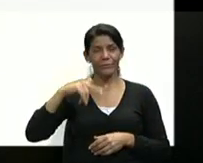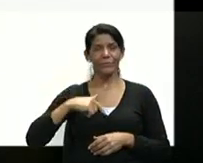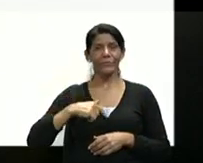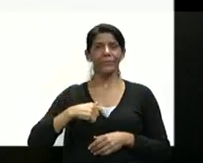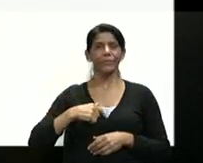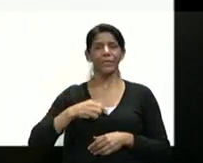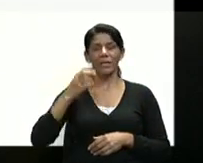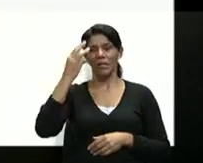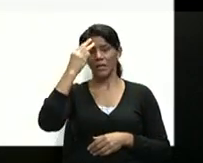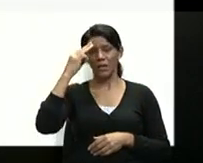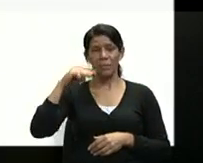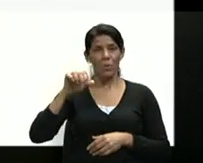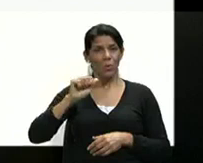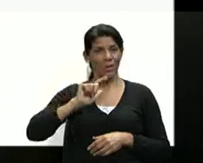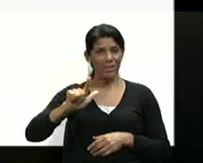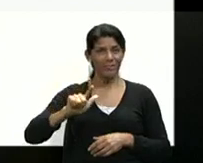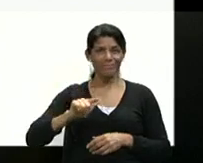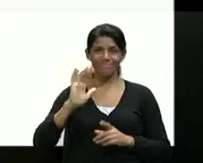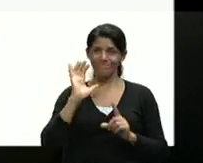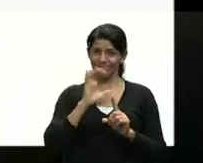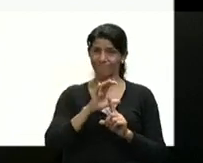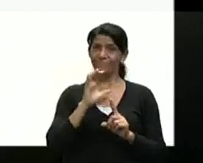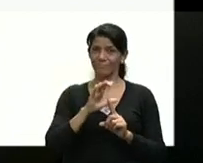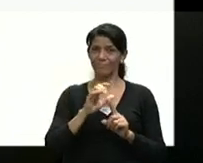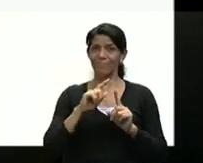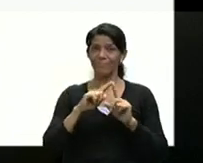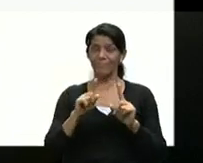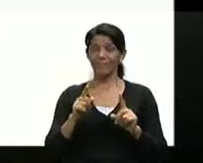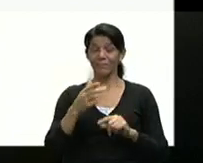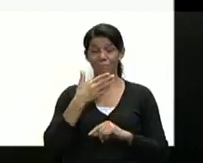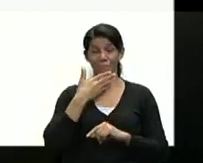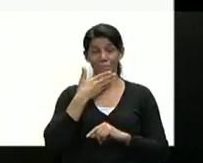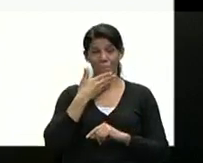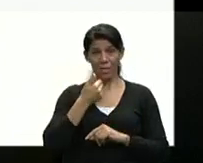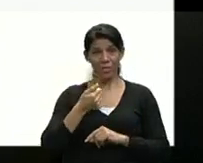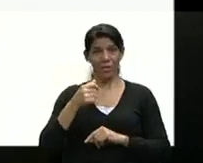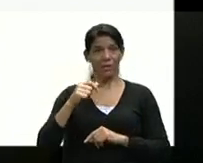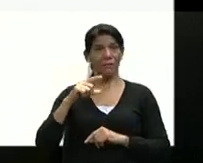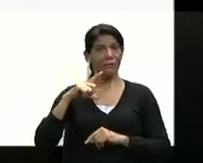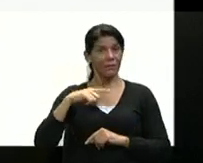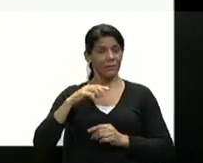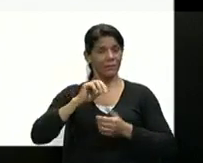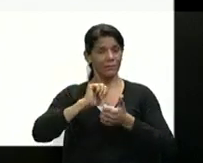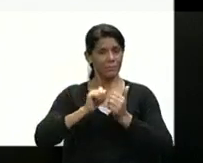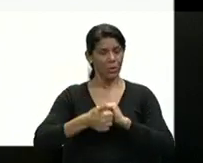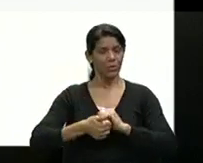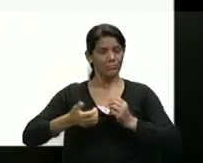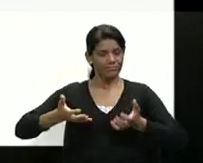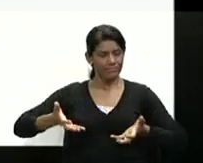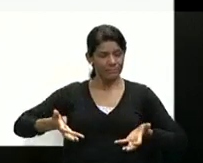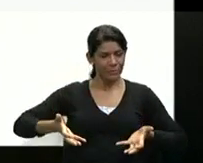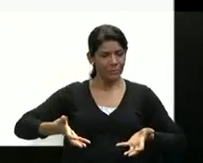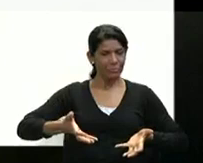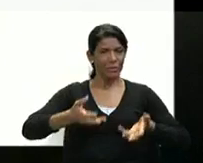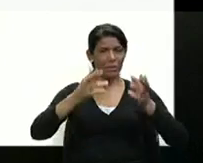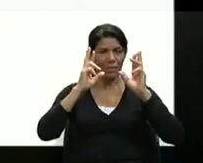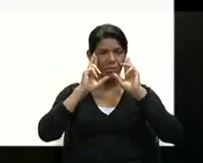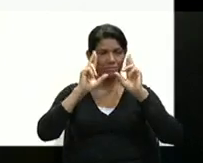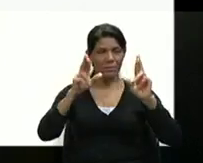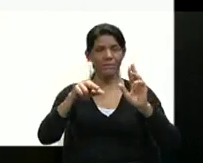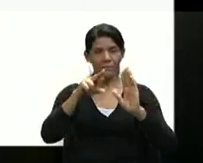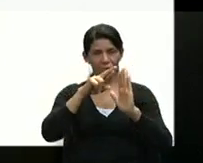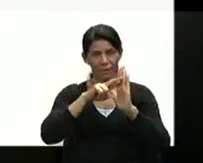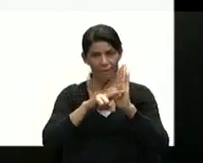muito. Mas nada melhor do que trabalhar com atividades que estimulem o respeito às